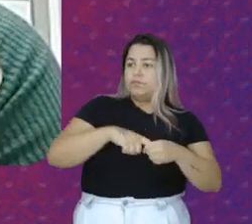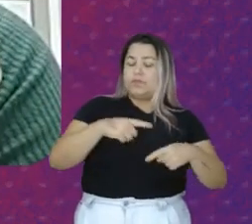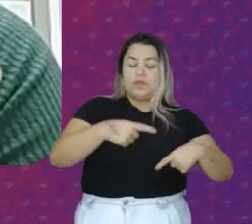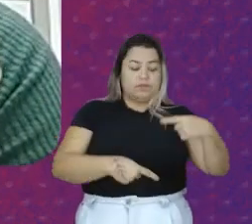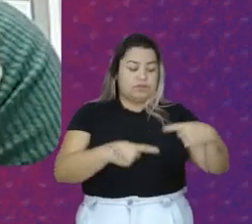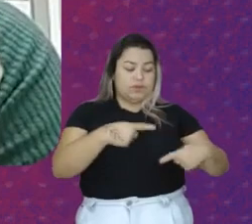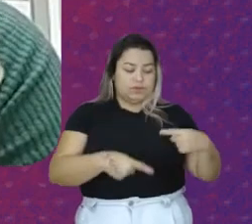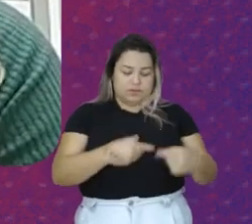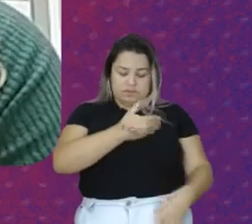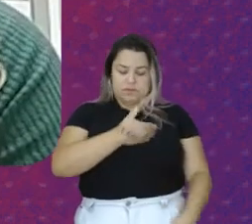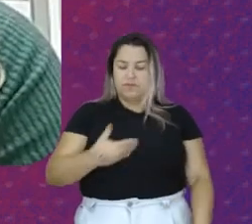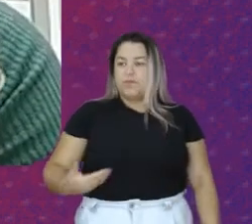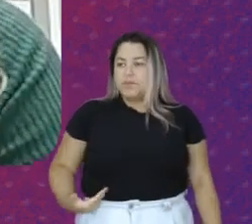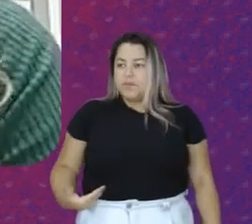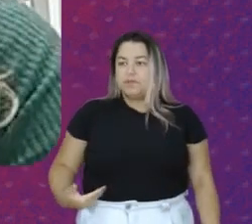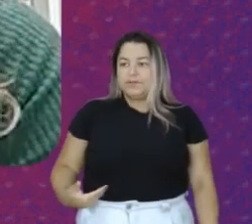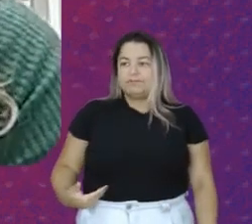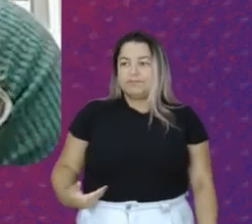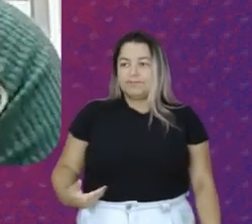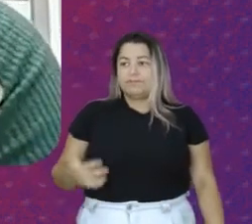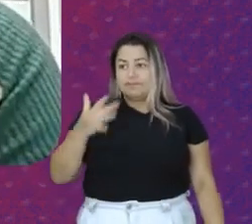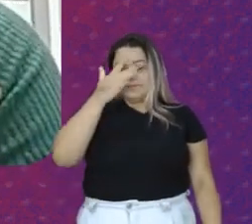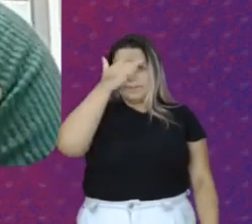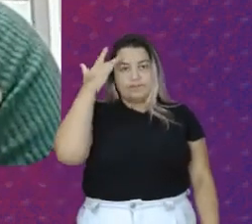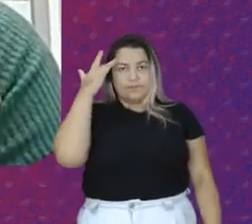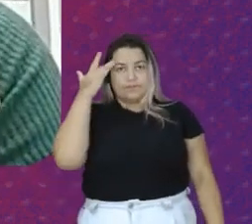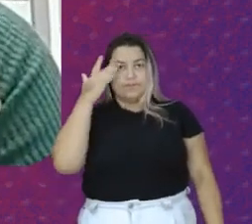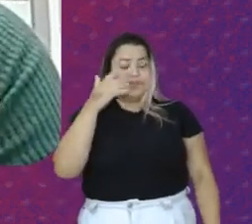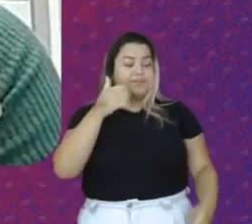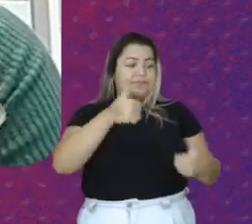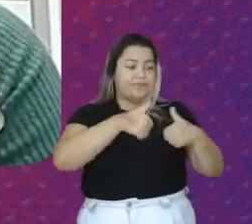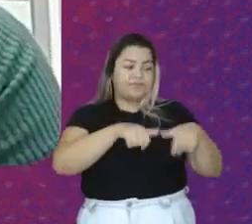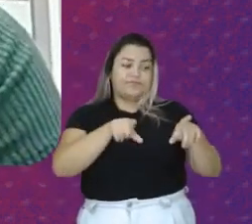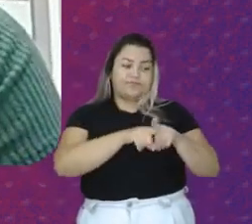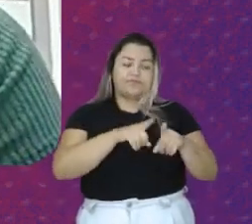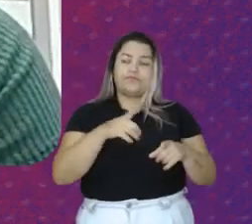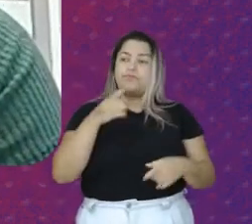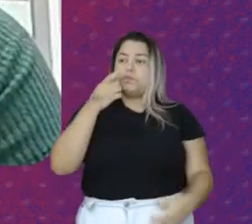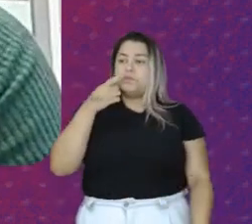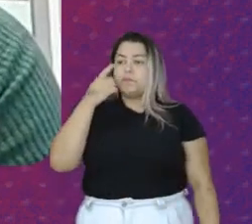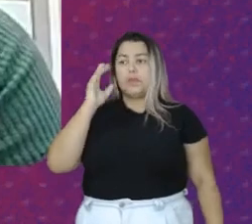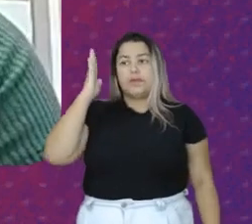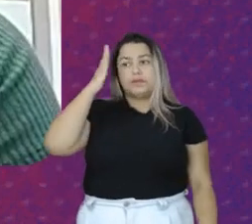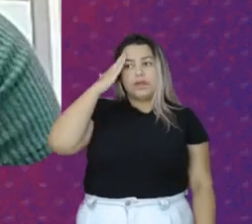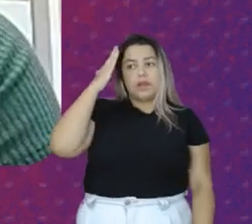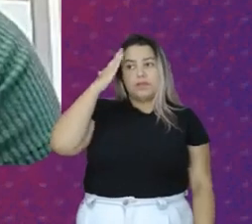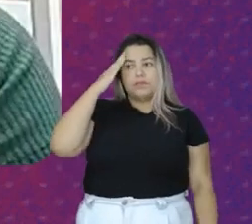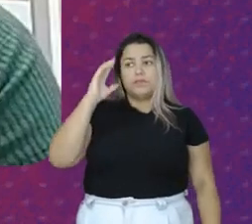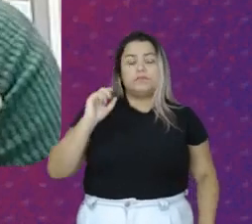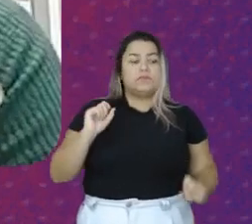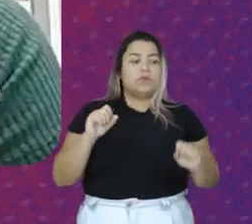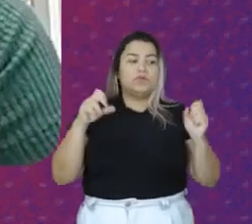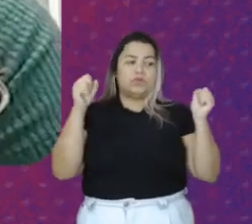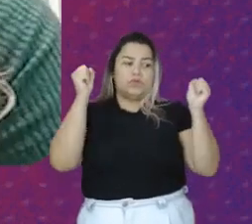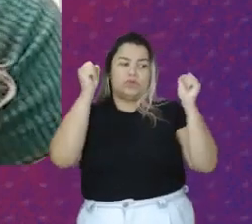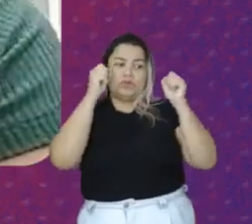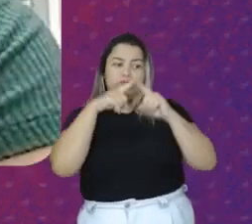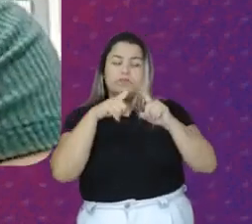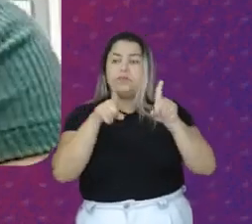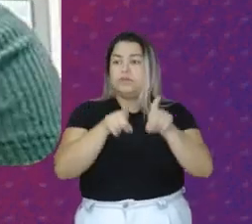políticas públicas. Quem esteve no parlamento nesse período todo aí sabe o quanto difícil